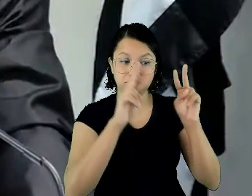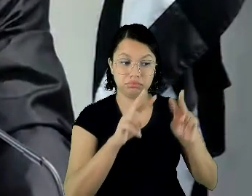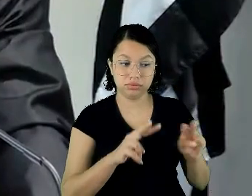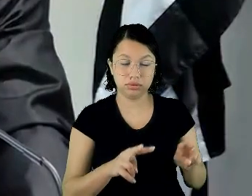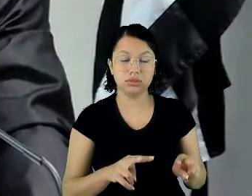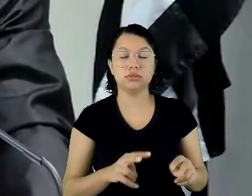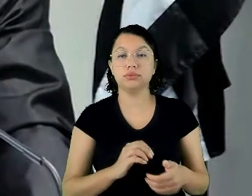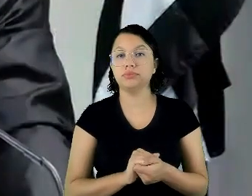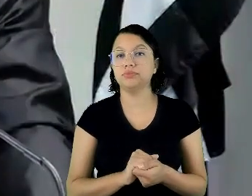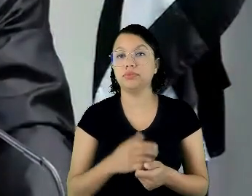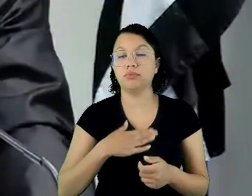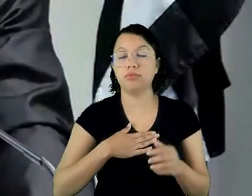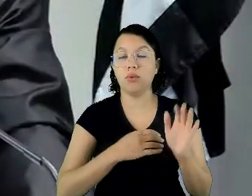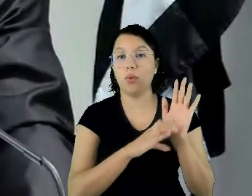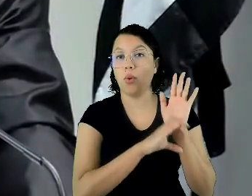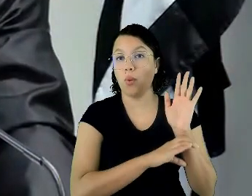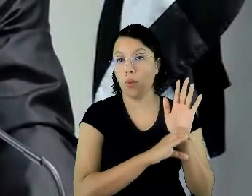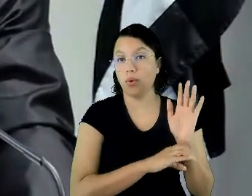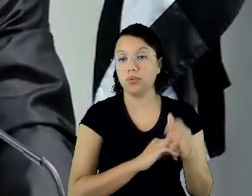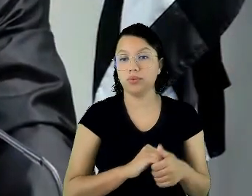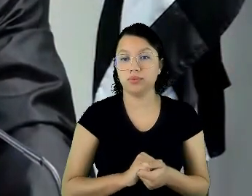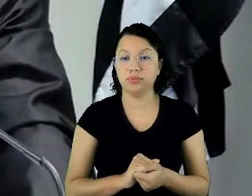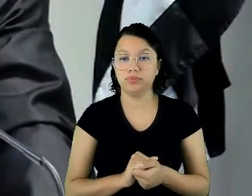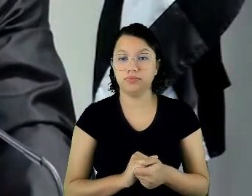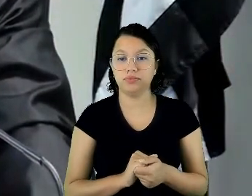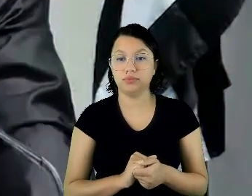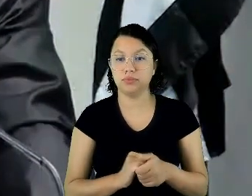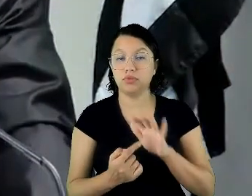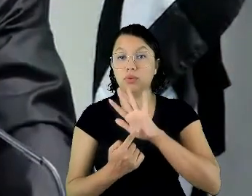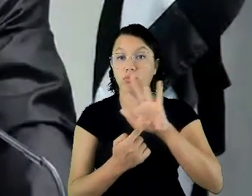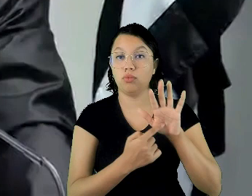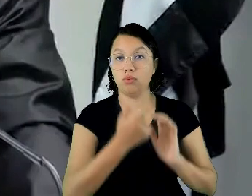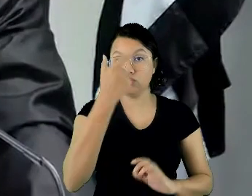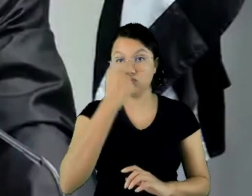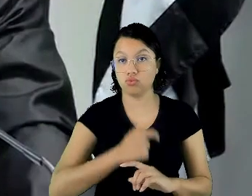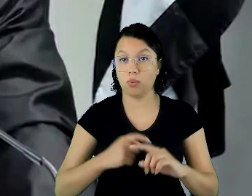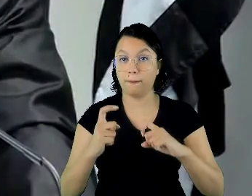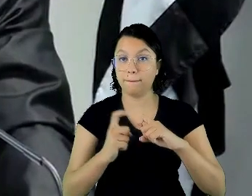currículo mostra que eu sou médico,